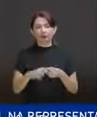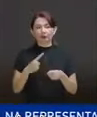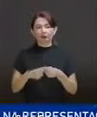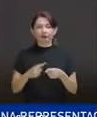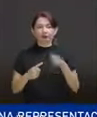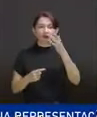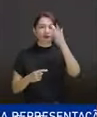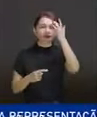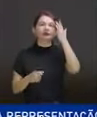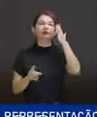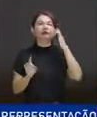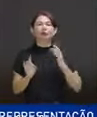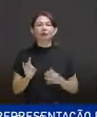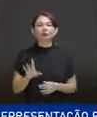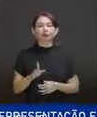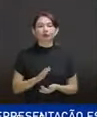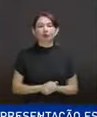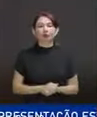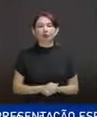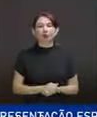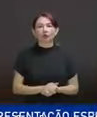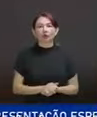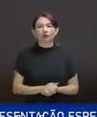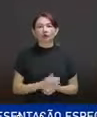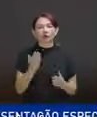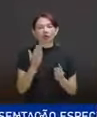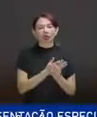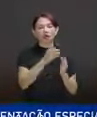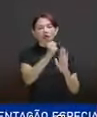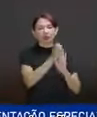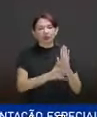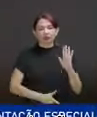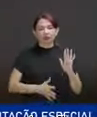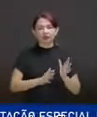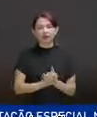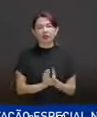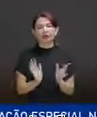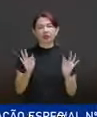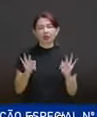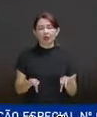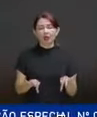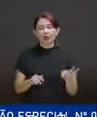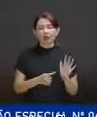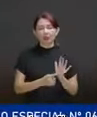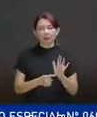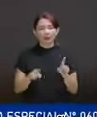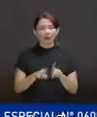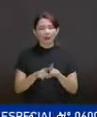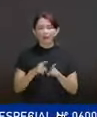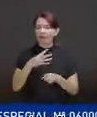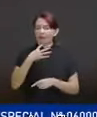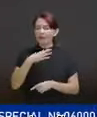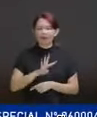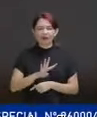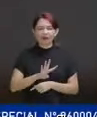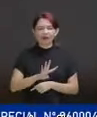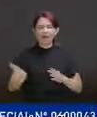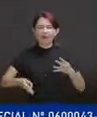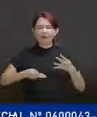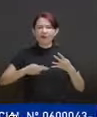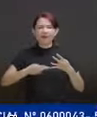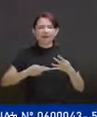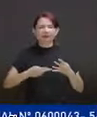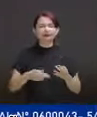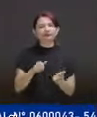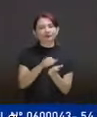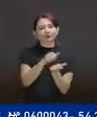decadência foi apresentada somente em sede de segundos embargos de declaração. Ao final, se 54.6.03.00002. manifestou pelo Origem, não Macapá, barra conhecimento do P. recurso, Relatora,